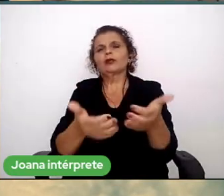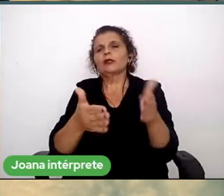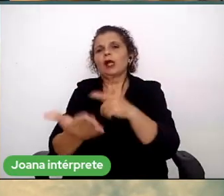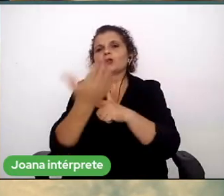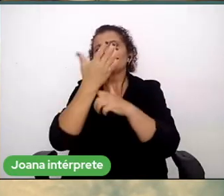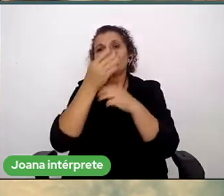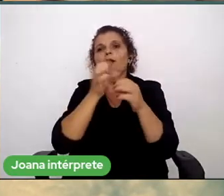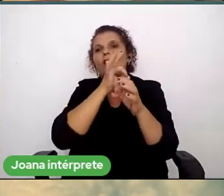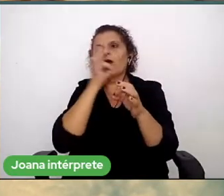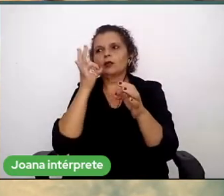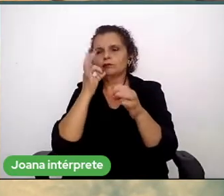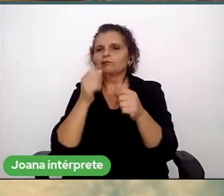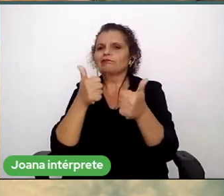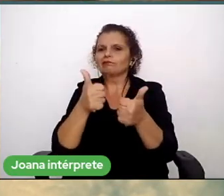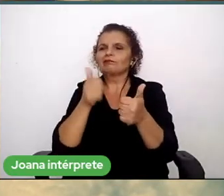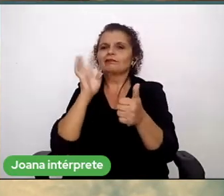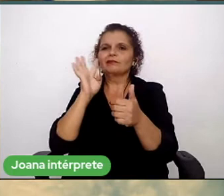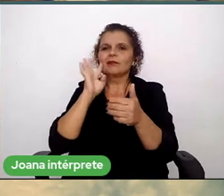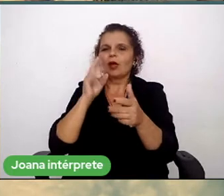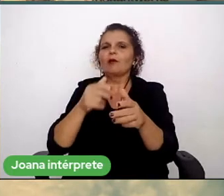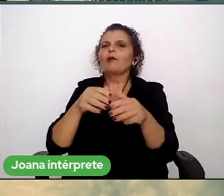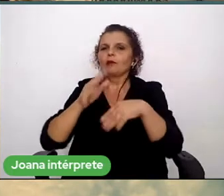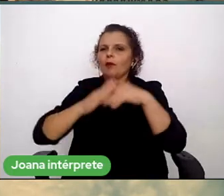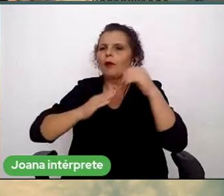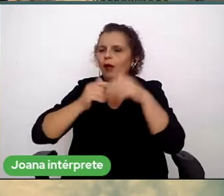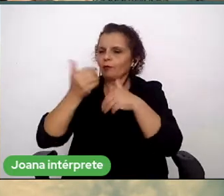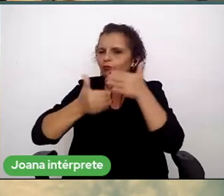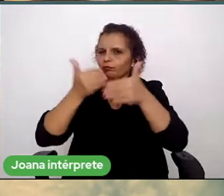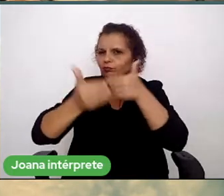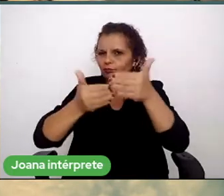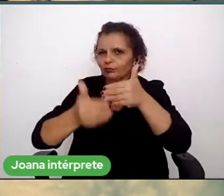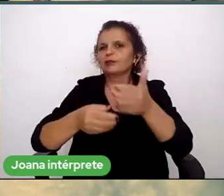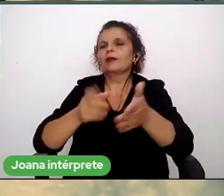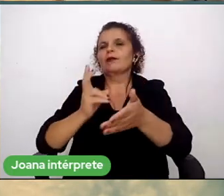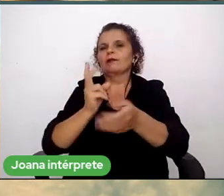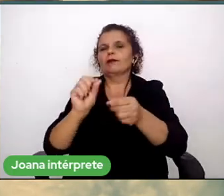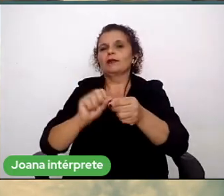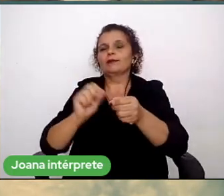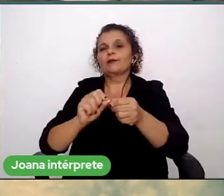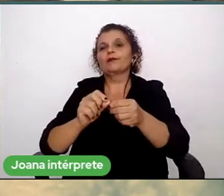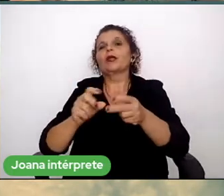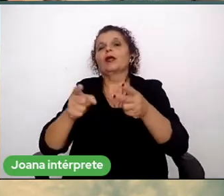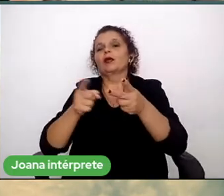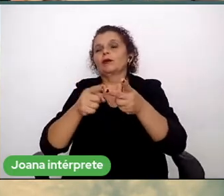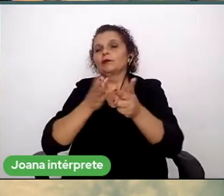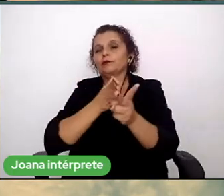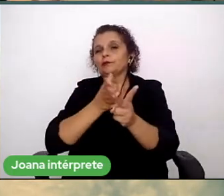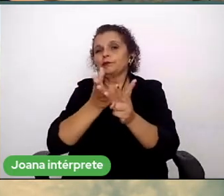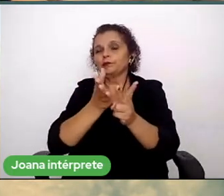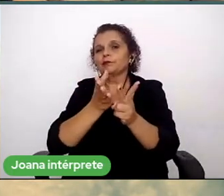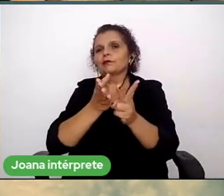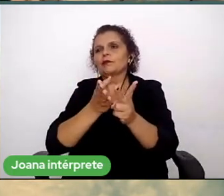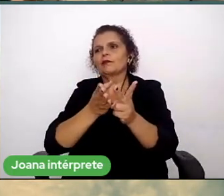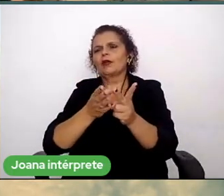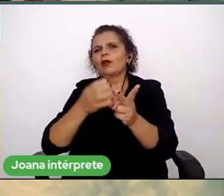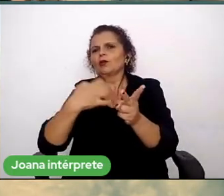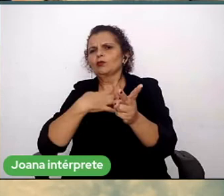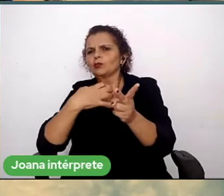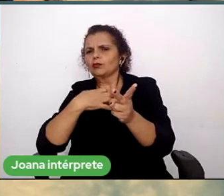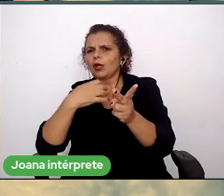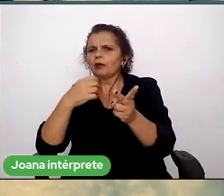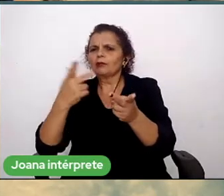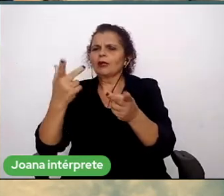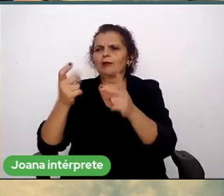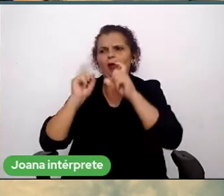e conheça ela vai entender que são comportamento que faz sentido que ela faça mais vezes da mesma forma que vamos supor aqui ó é uma maneira em